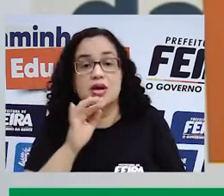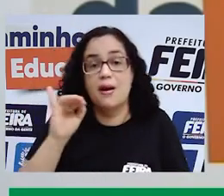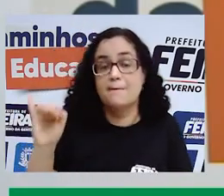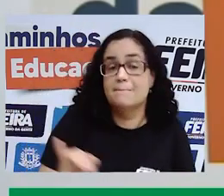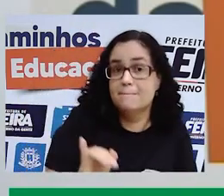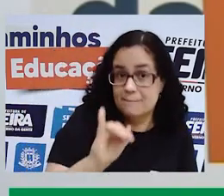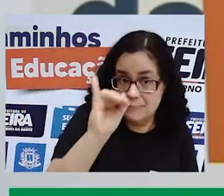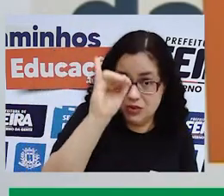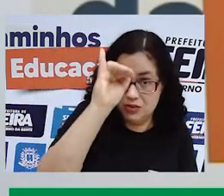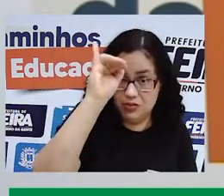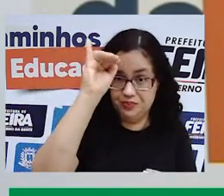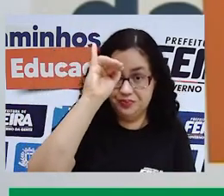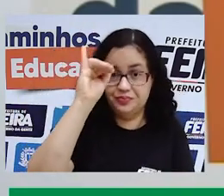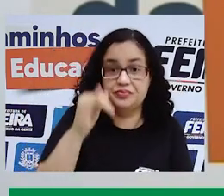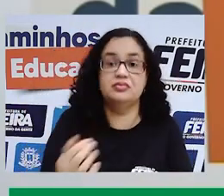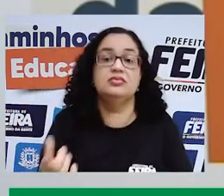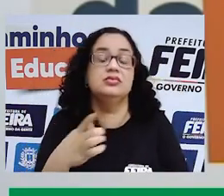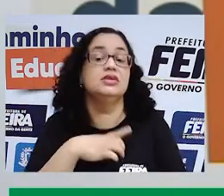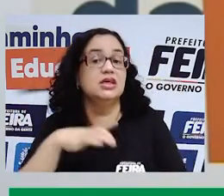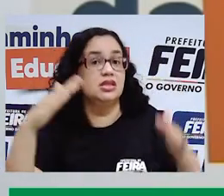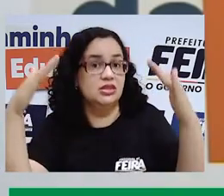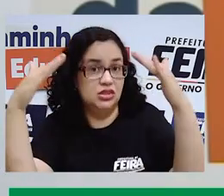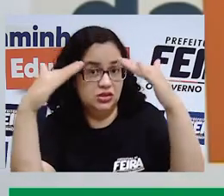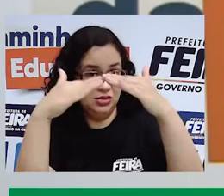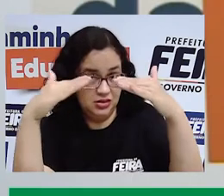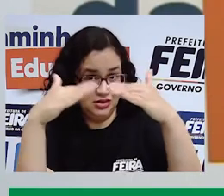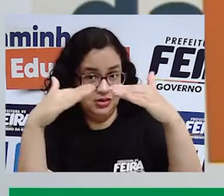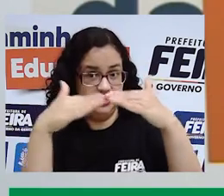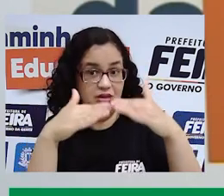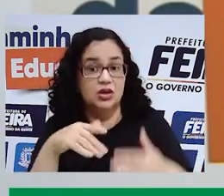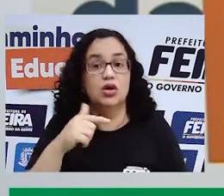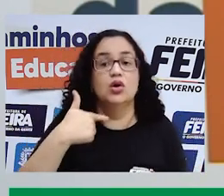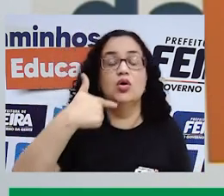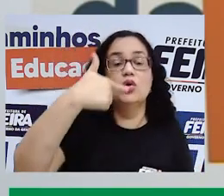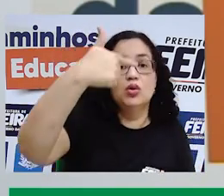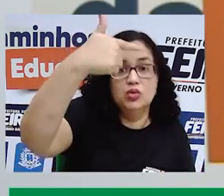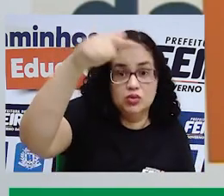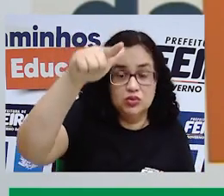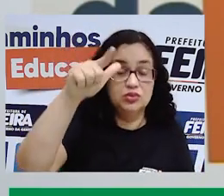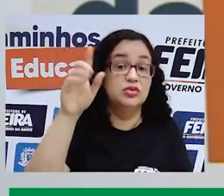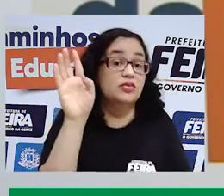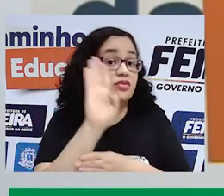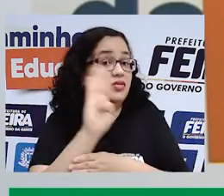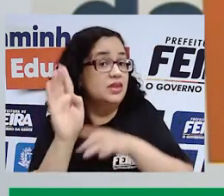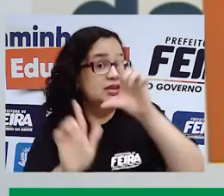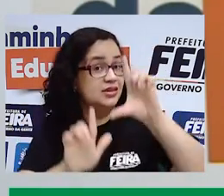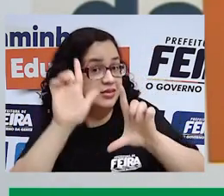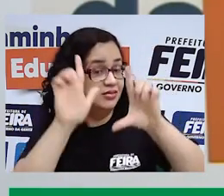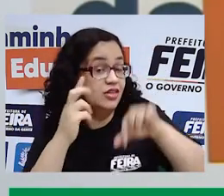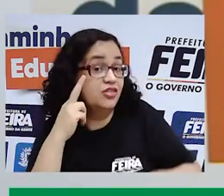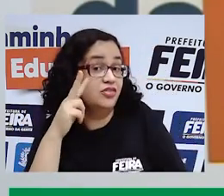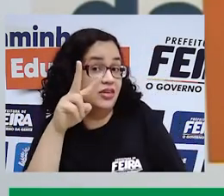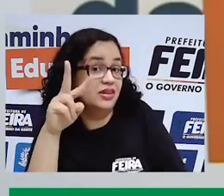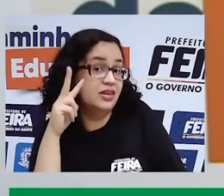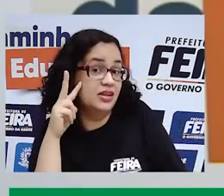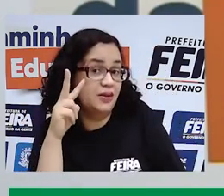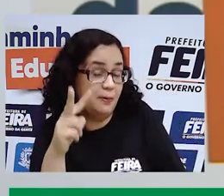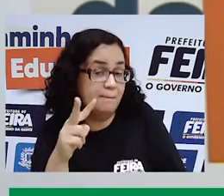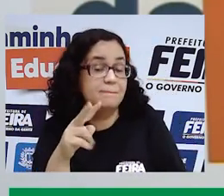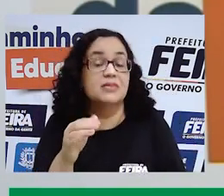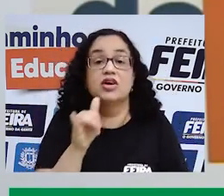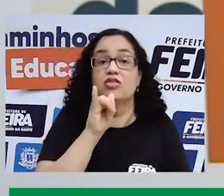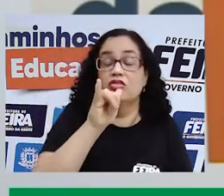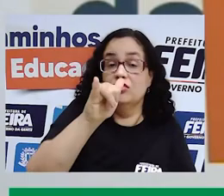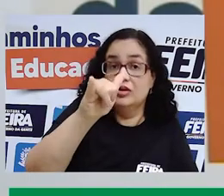importante esse momento. Você tá aí de casa para estar aqui, né? Do outro lado da tela, para poder passar para vocês algumas informações